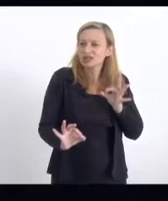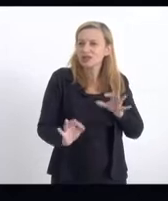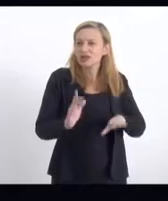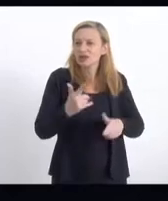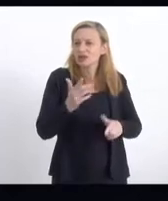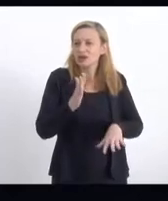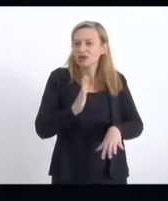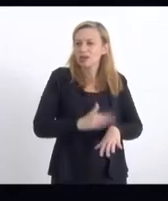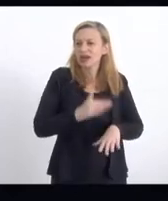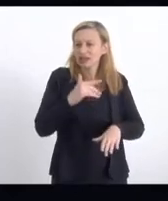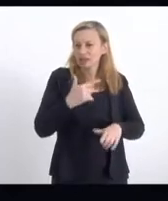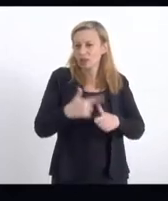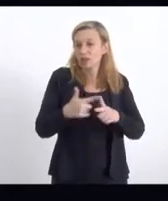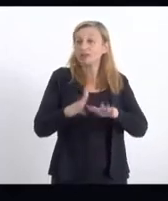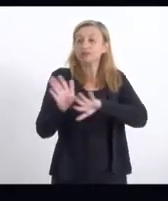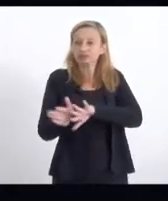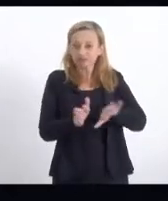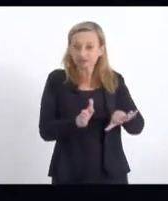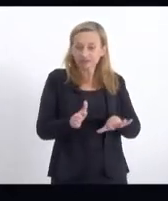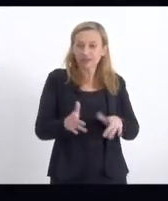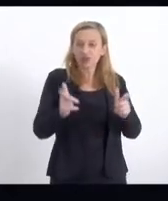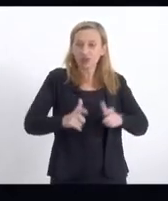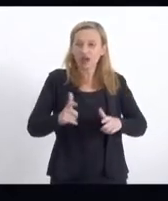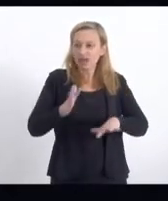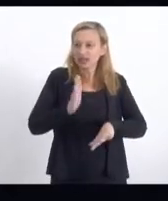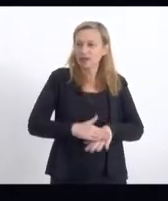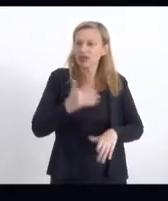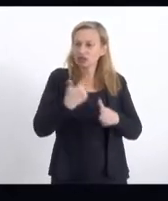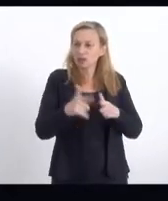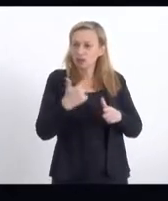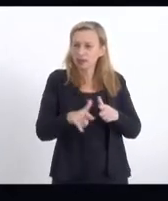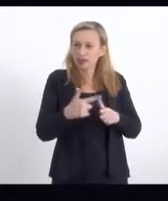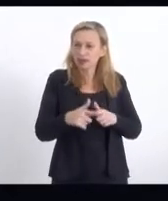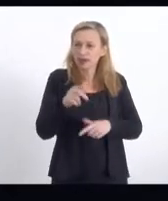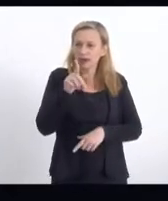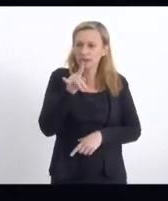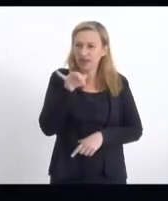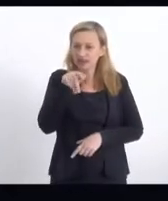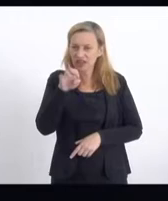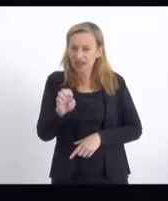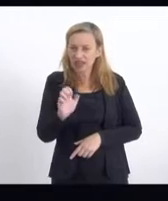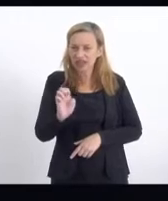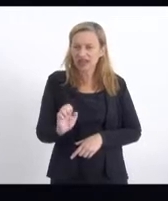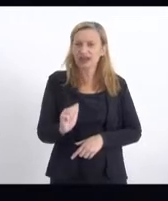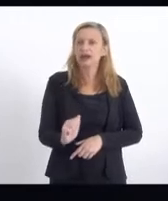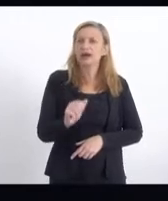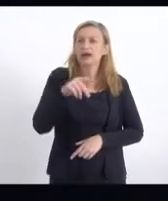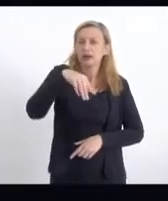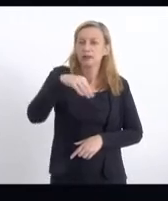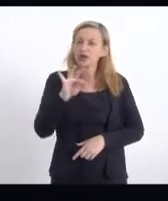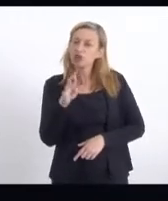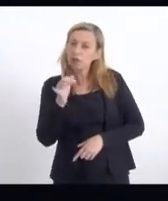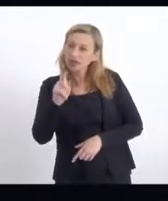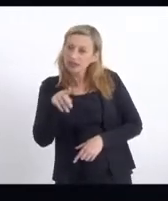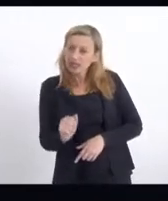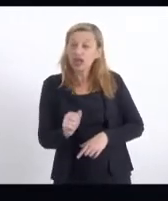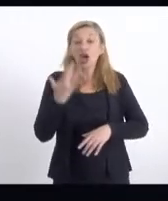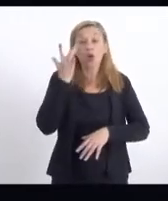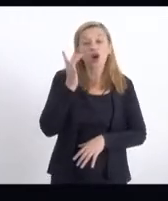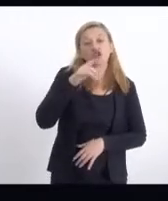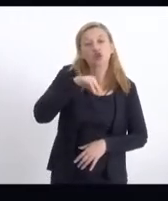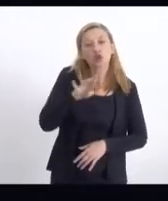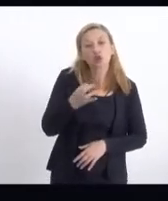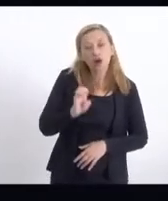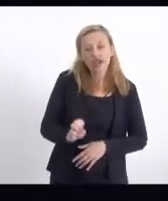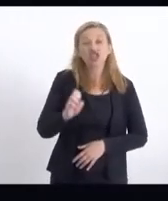problemas. A região que tem mais problemas no estado do Rio de Janeiro é a periferia metropolitana, de longe, de longe. Então, eu acho que o Noroeste ele